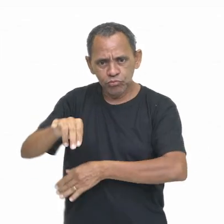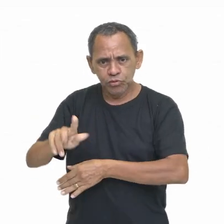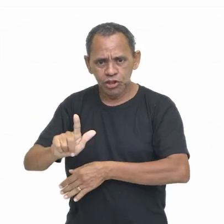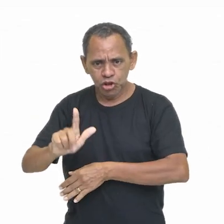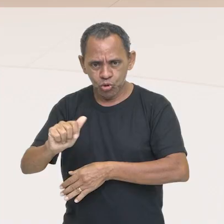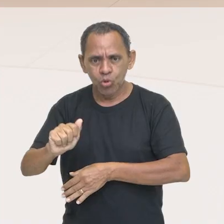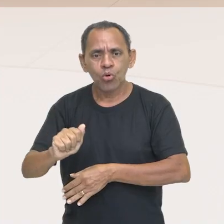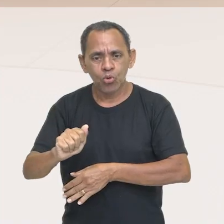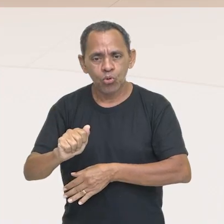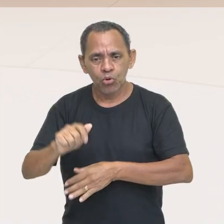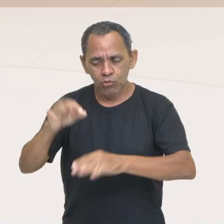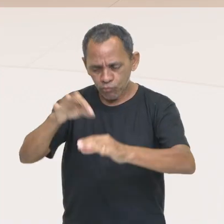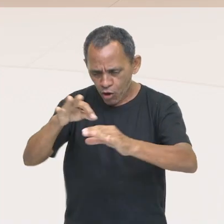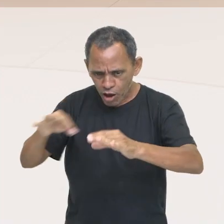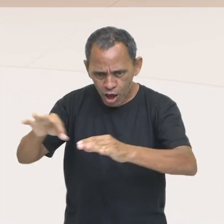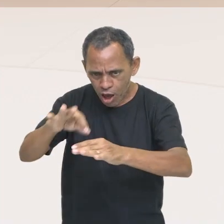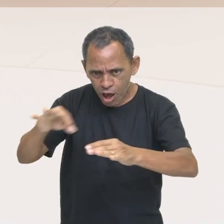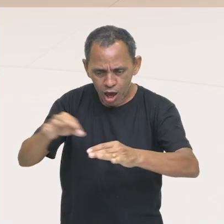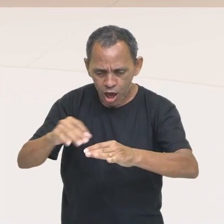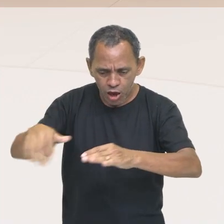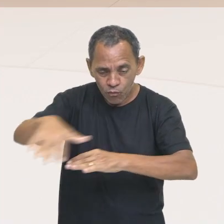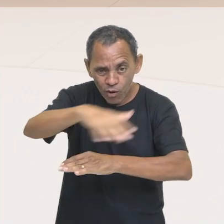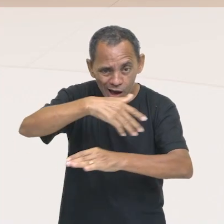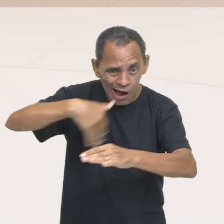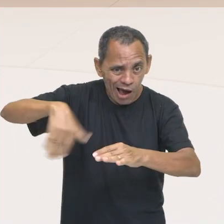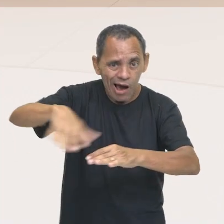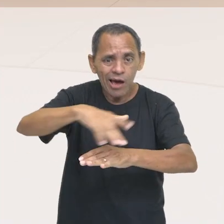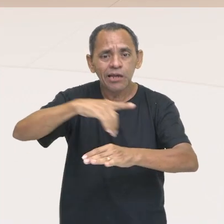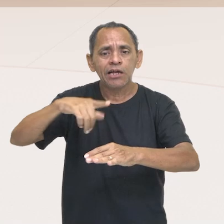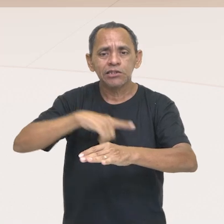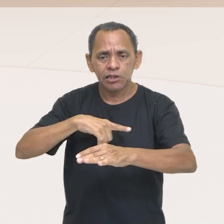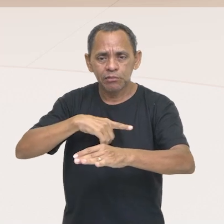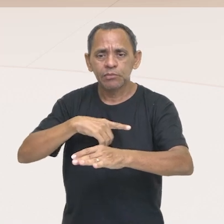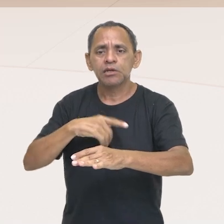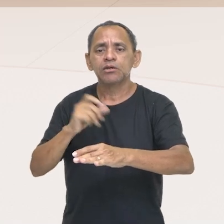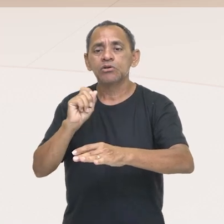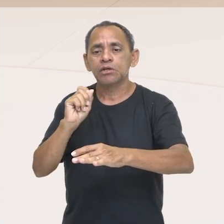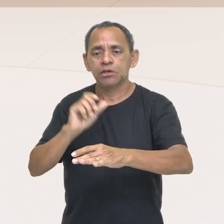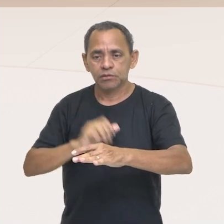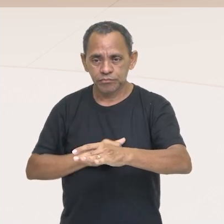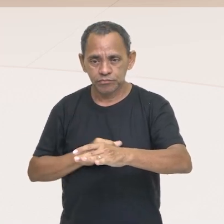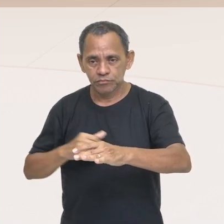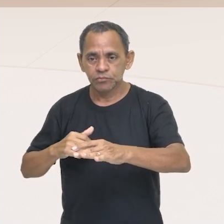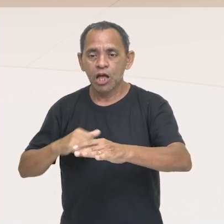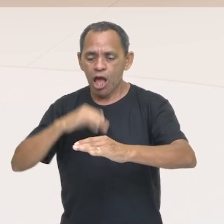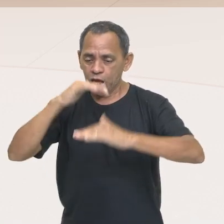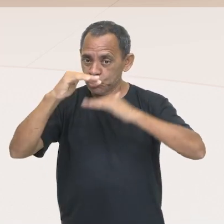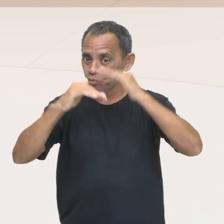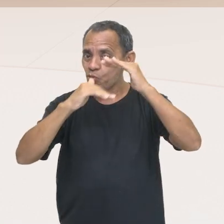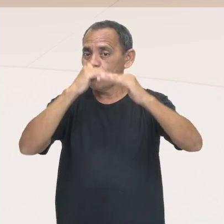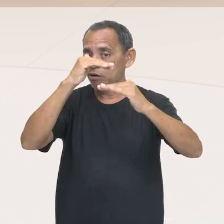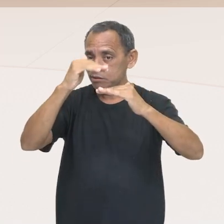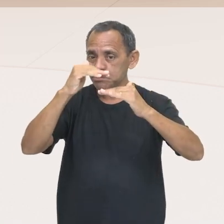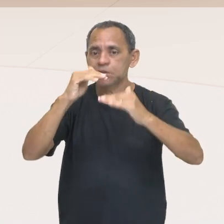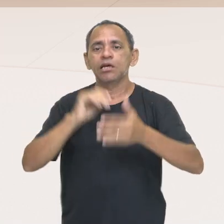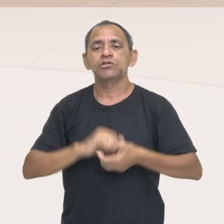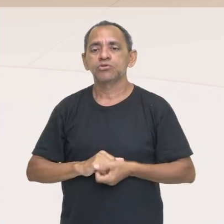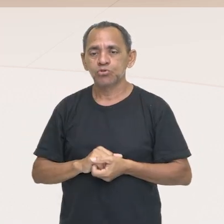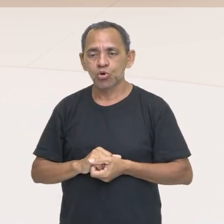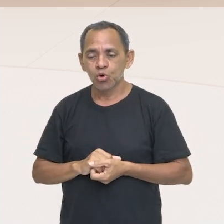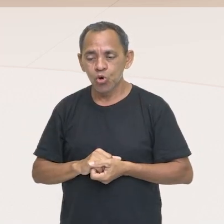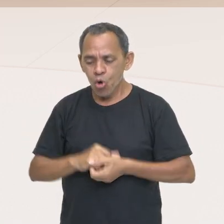ele fertilizava o solo e você tem, dentro desse processo, né, uma terra